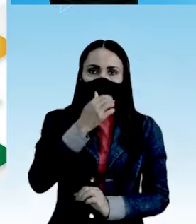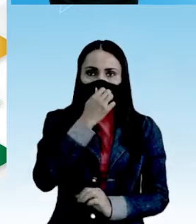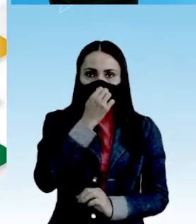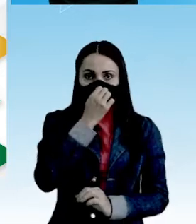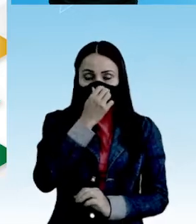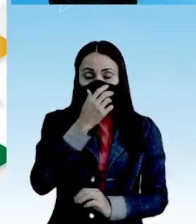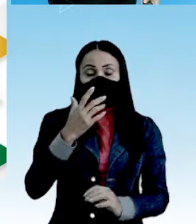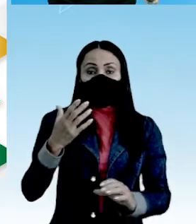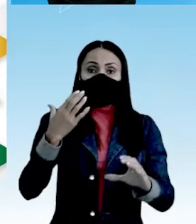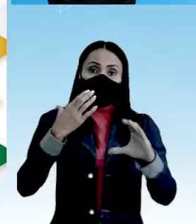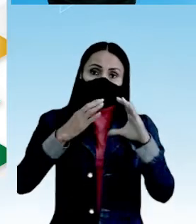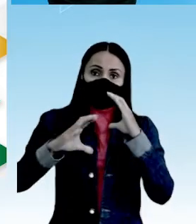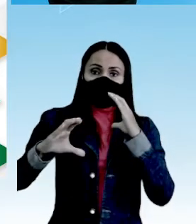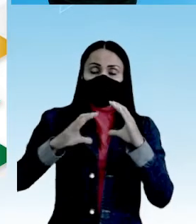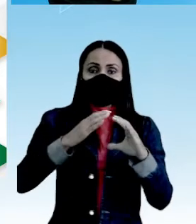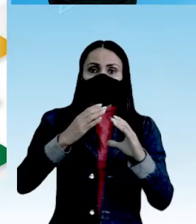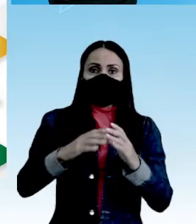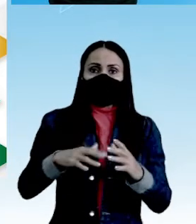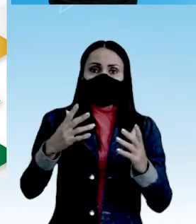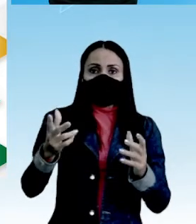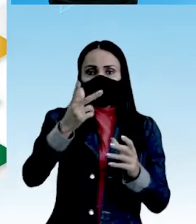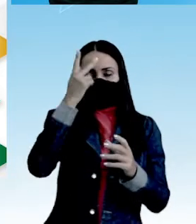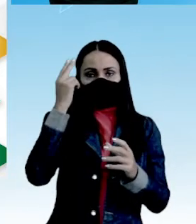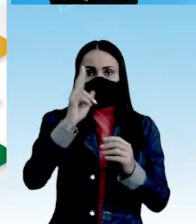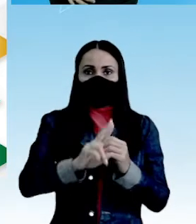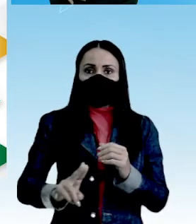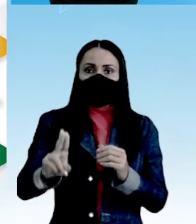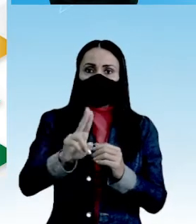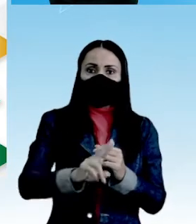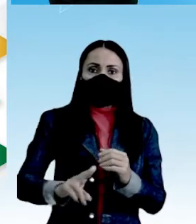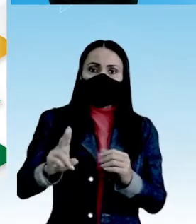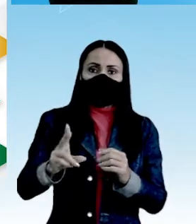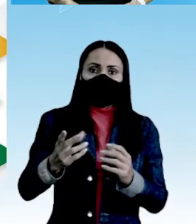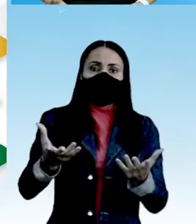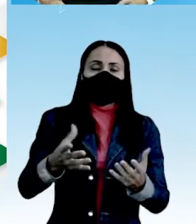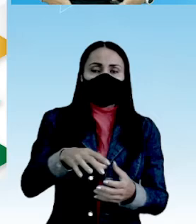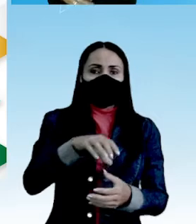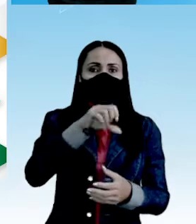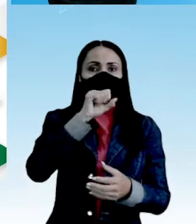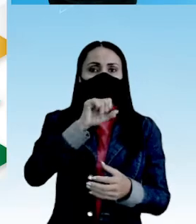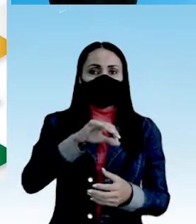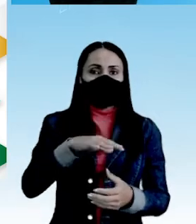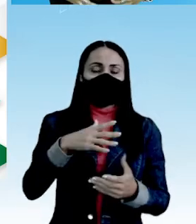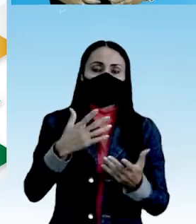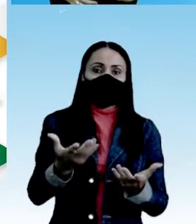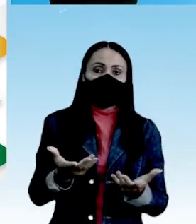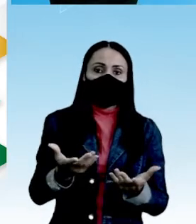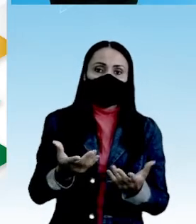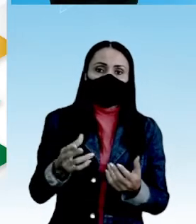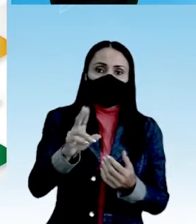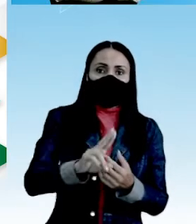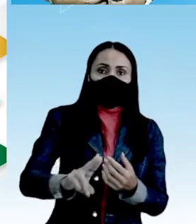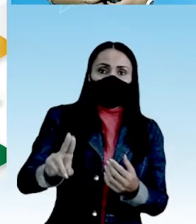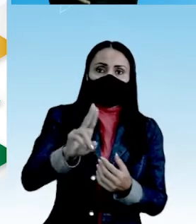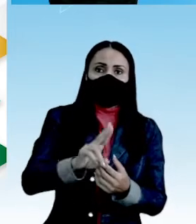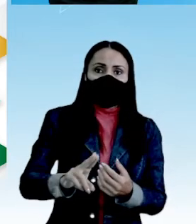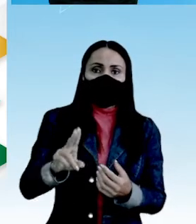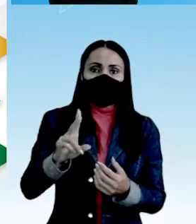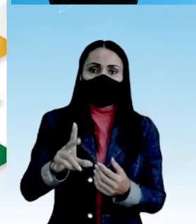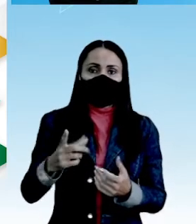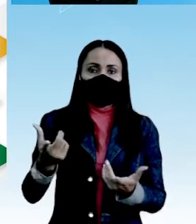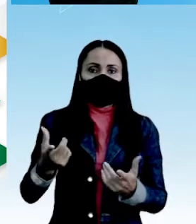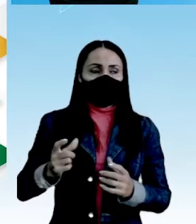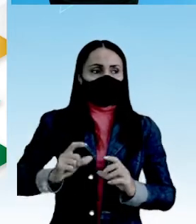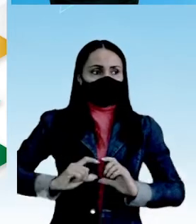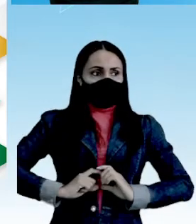para quem canta, sabe, né, que as pessoas usam bastante a respiração, o som, né? Então, assim, usam bastante o